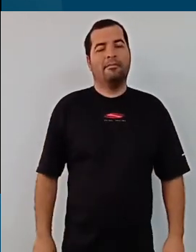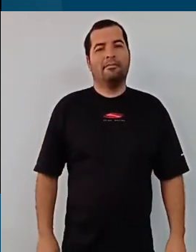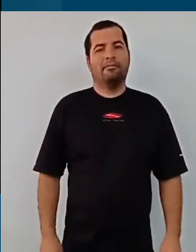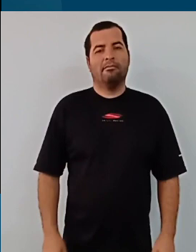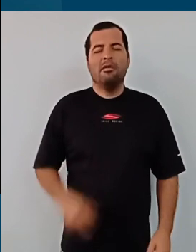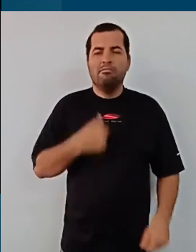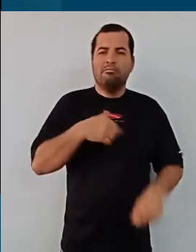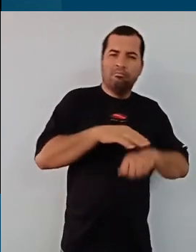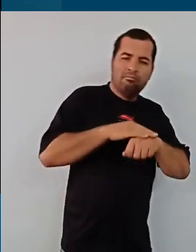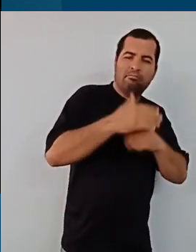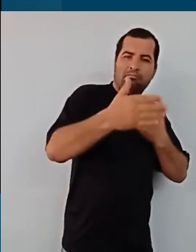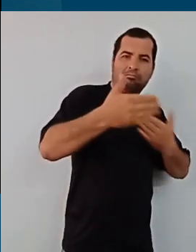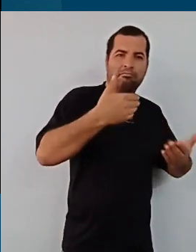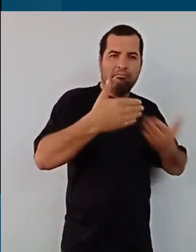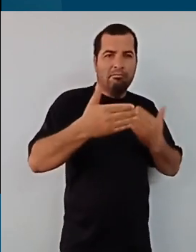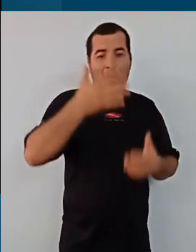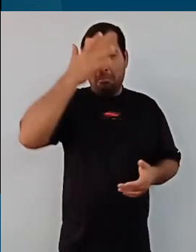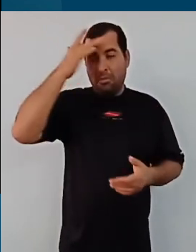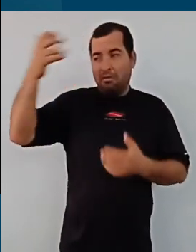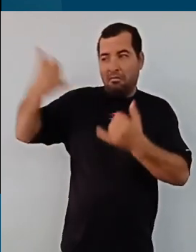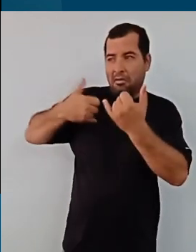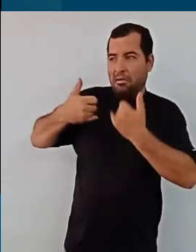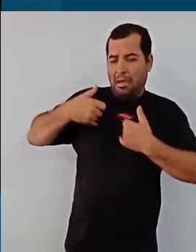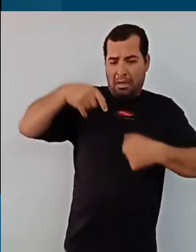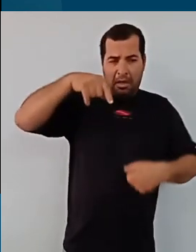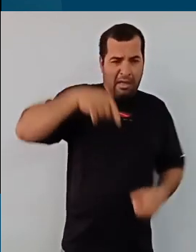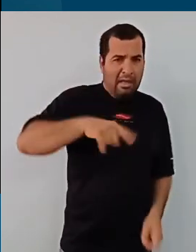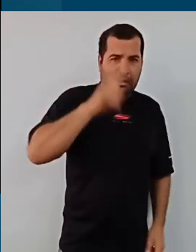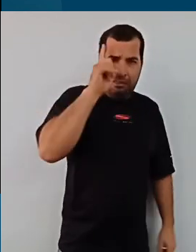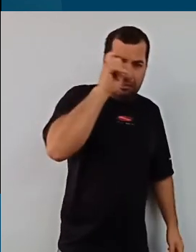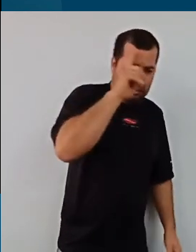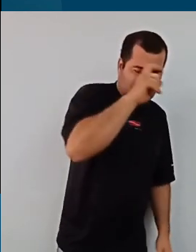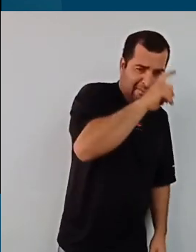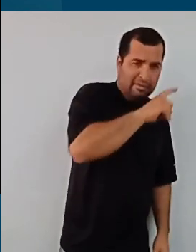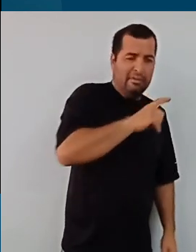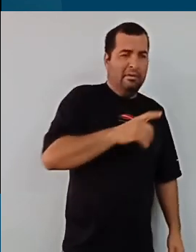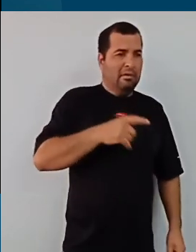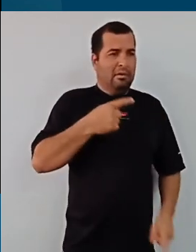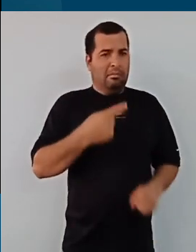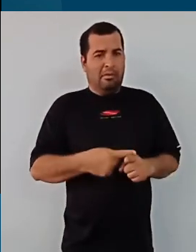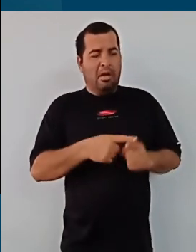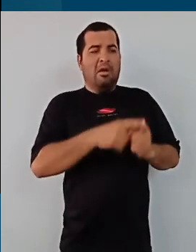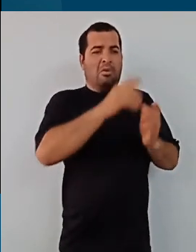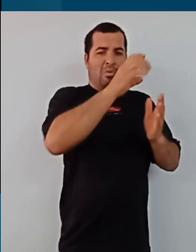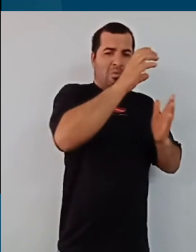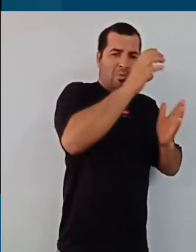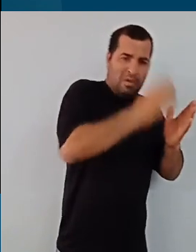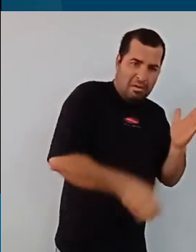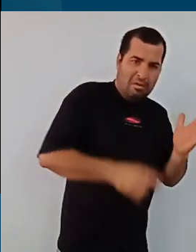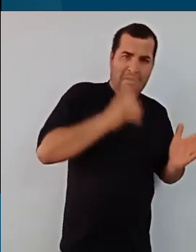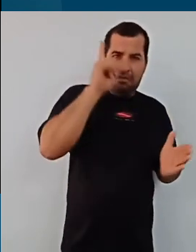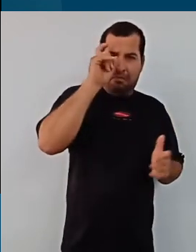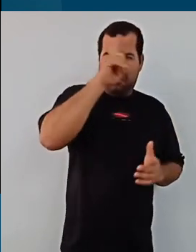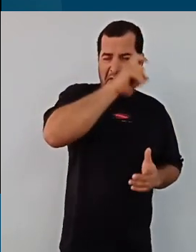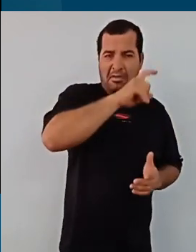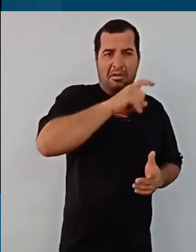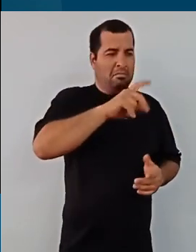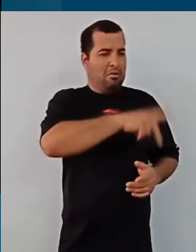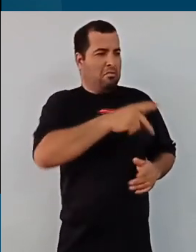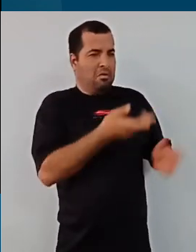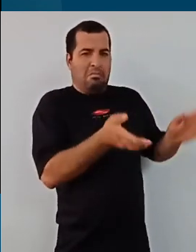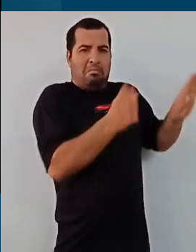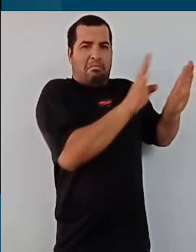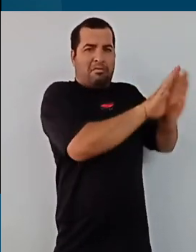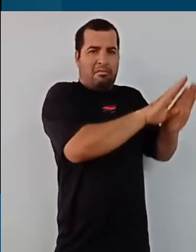e as pessoas me disseram, aqui é muito difícil estabelecer um currículo, porque cada professor fecha a sua porta, e lá